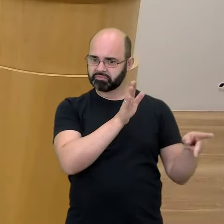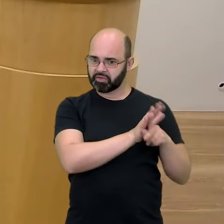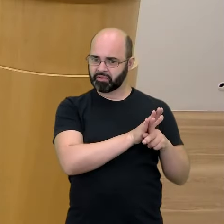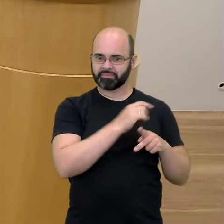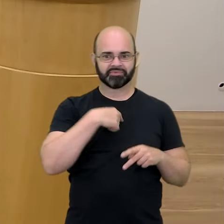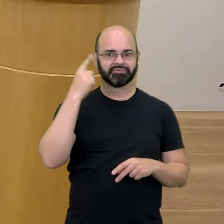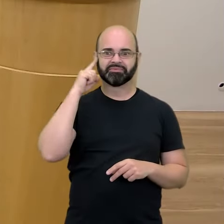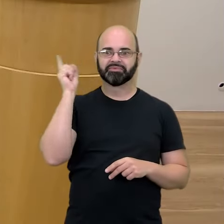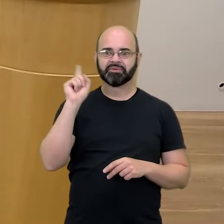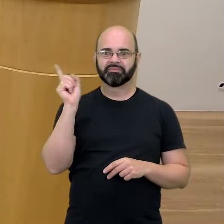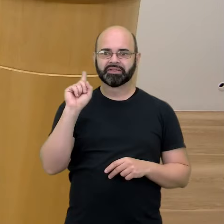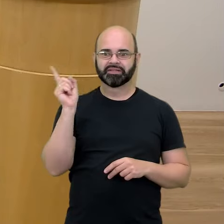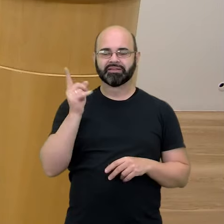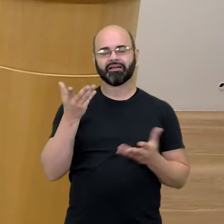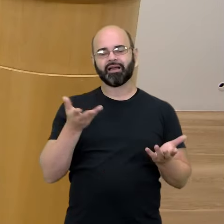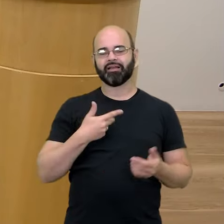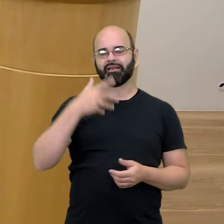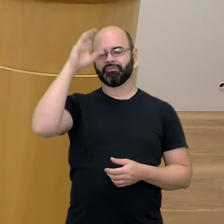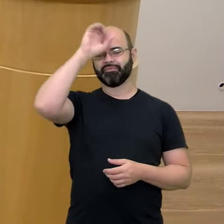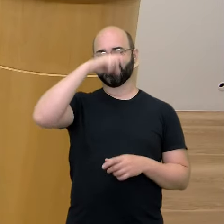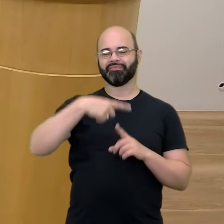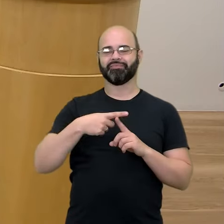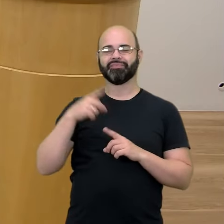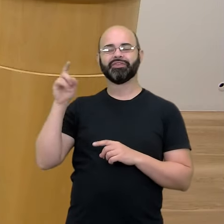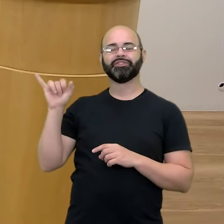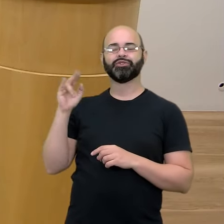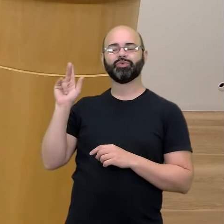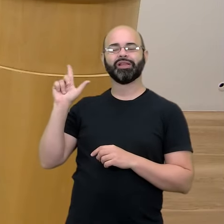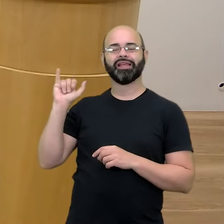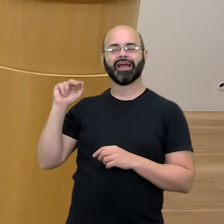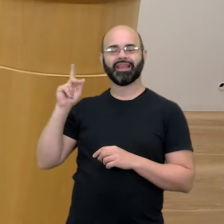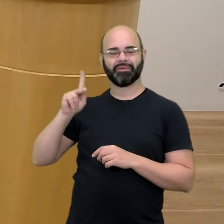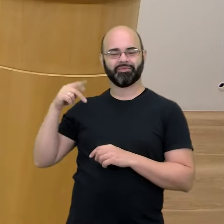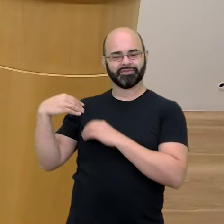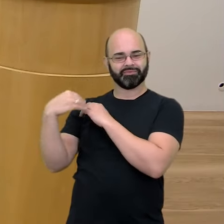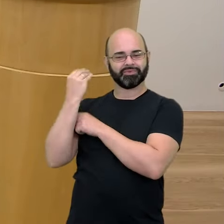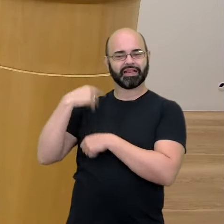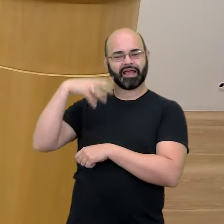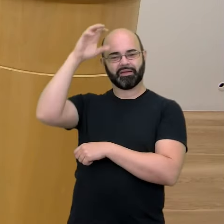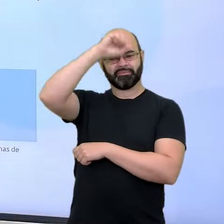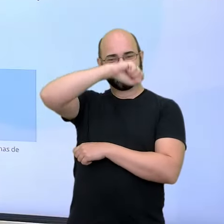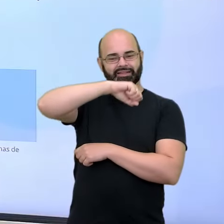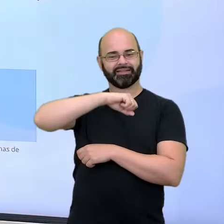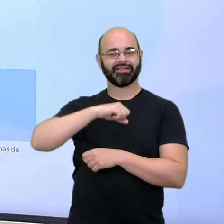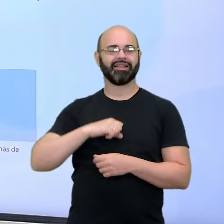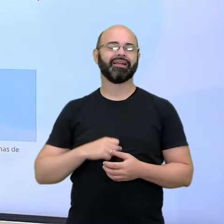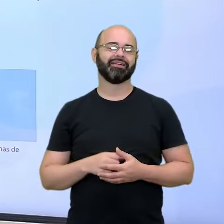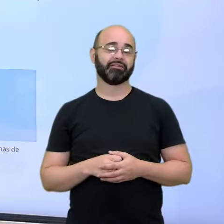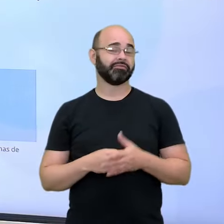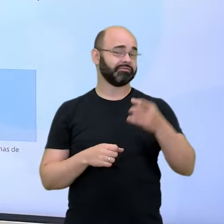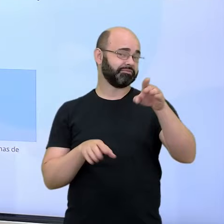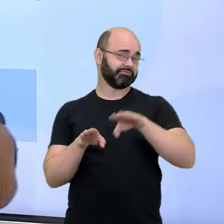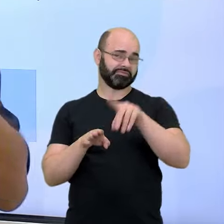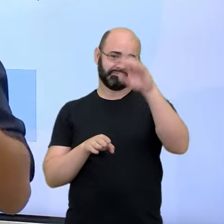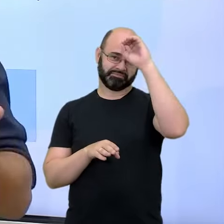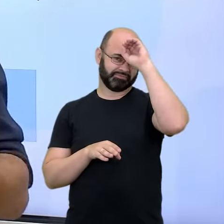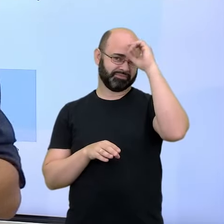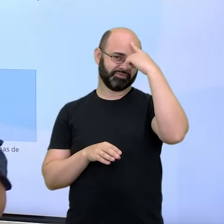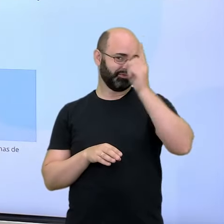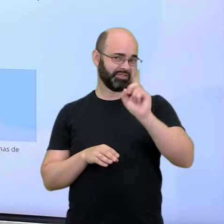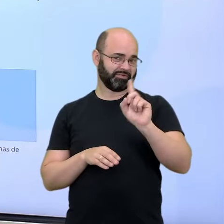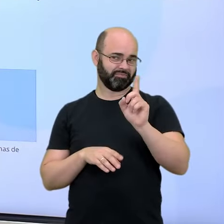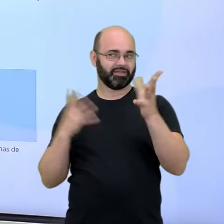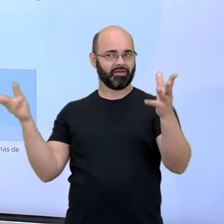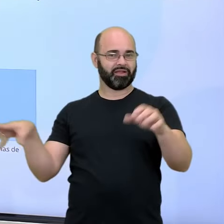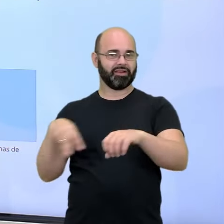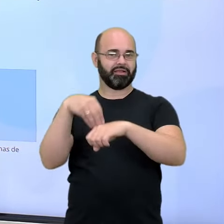sei, porque eu tive aula com a professora Juliana aqui no outro componente. E você não sabia de algumas coisas, agora você sabe. Agora que você sabe,